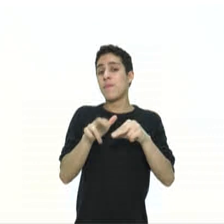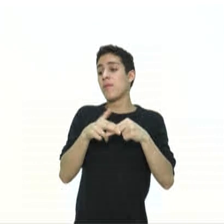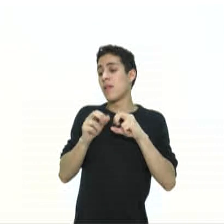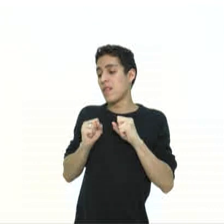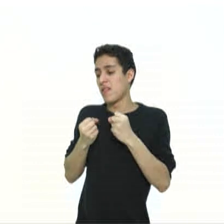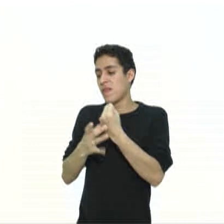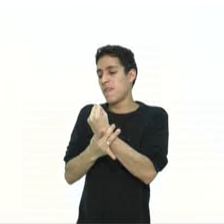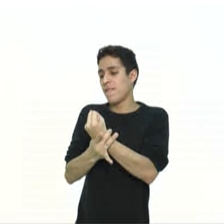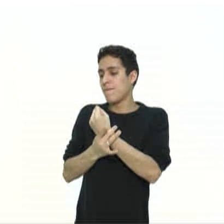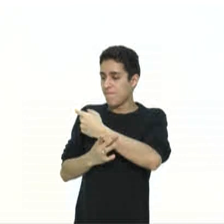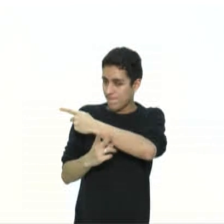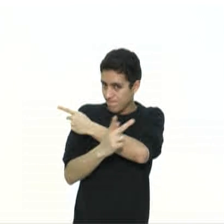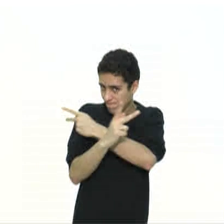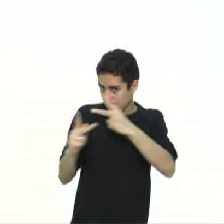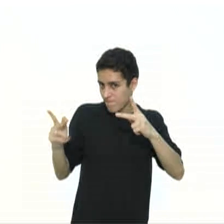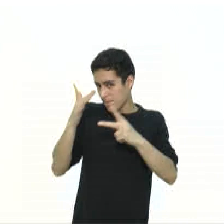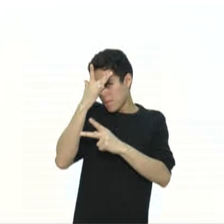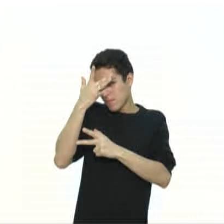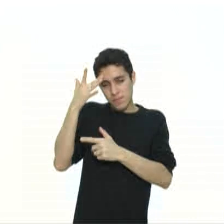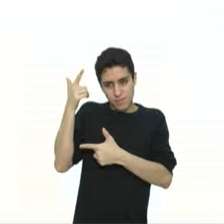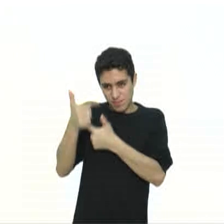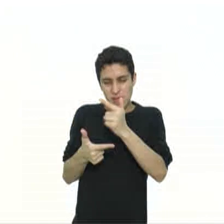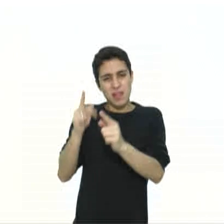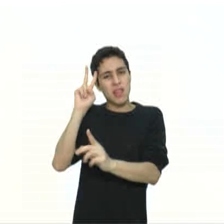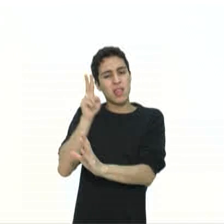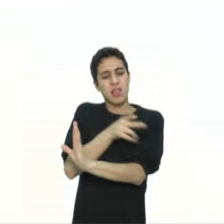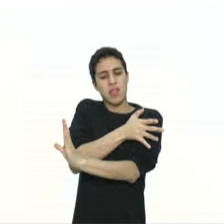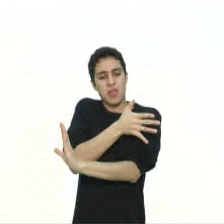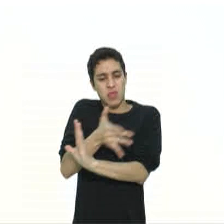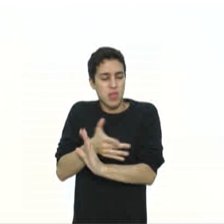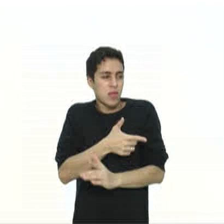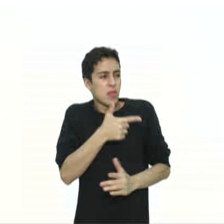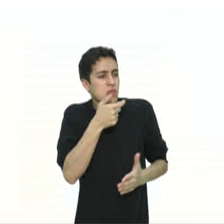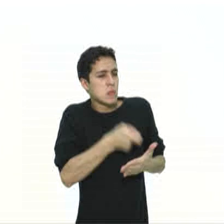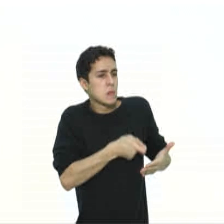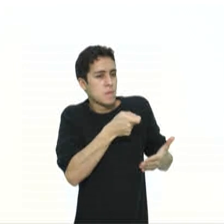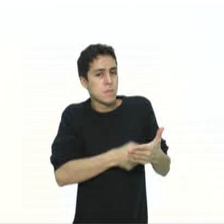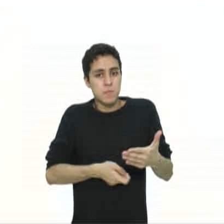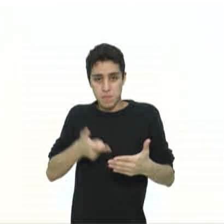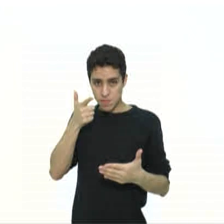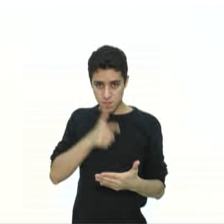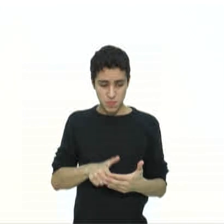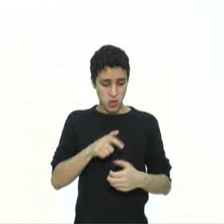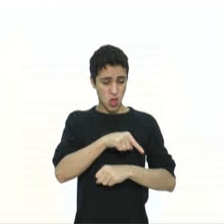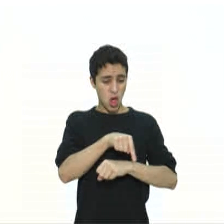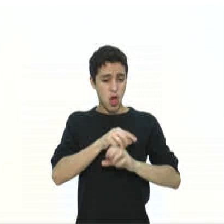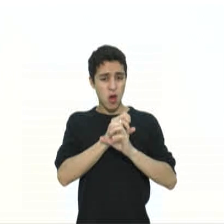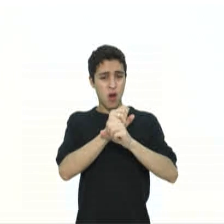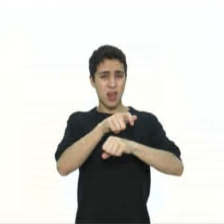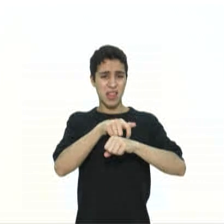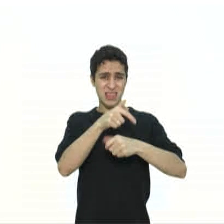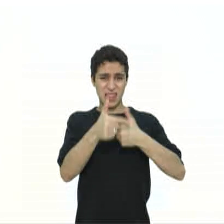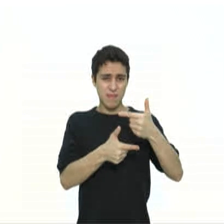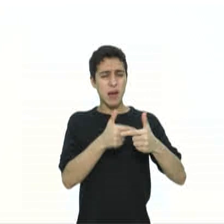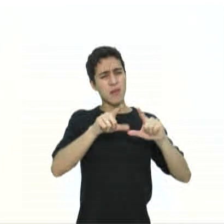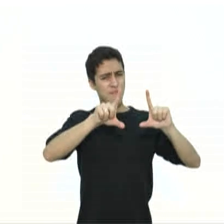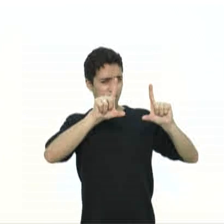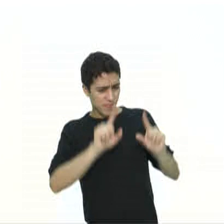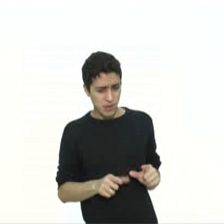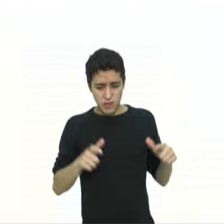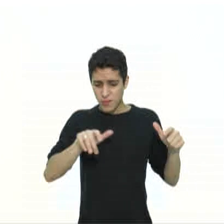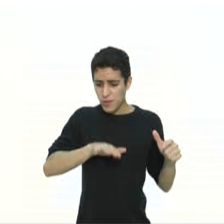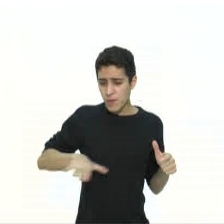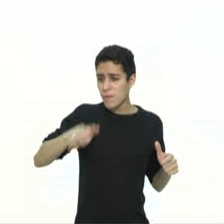Trabalhador esses direitos que foram conquistados ao longo da história e dos Operários da indústria redução de jornada de trabalho ambiente